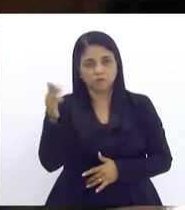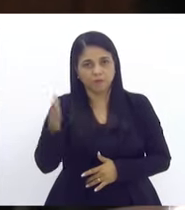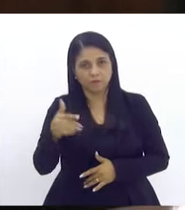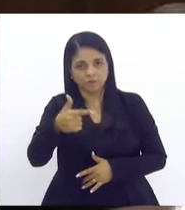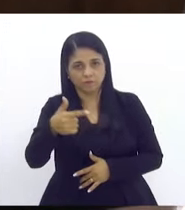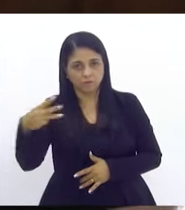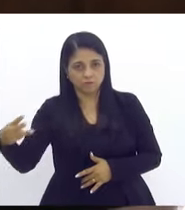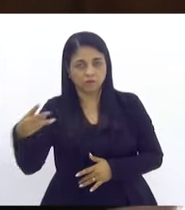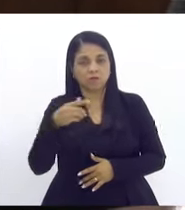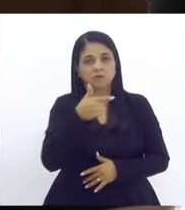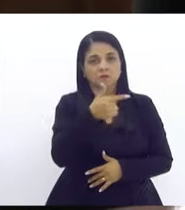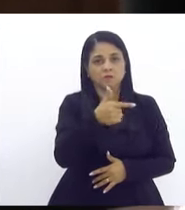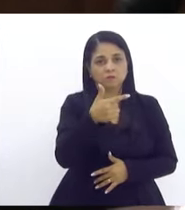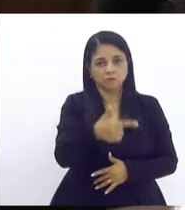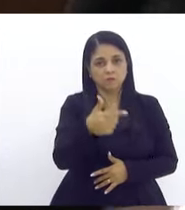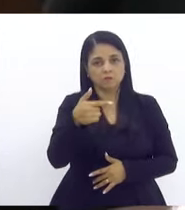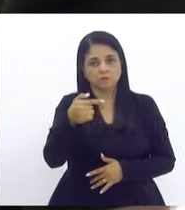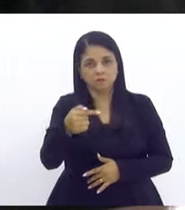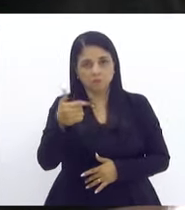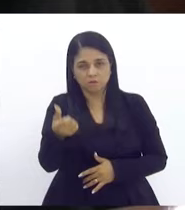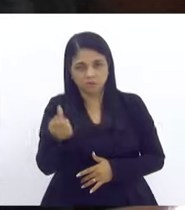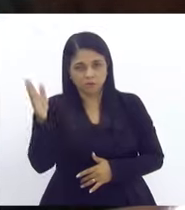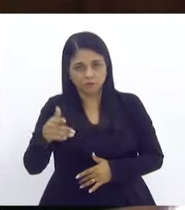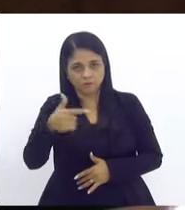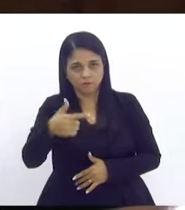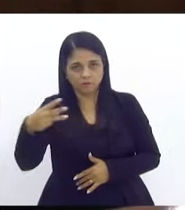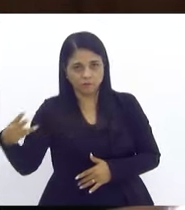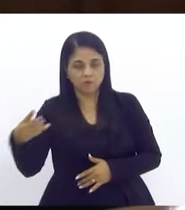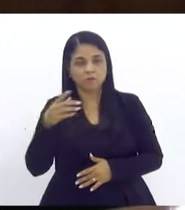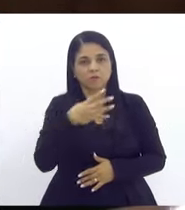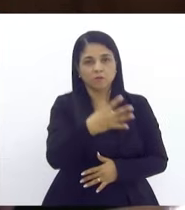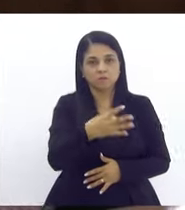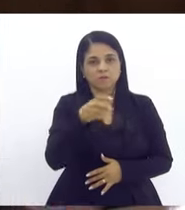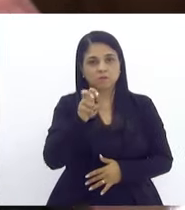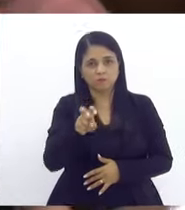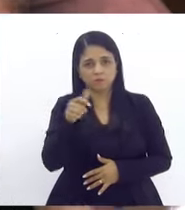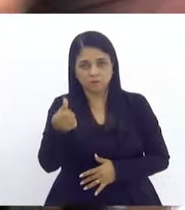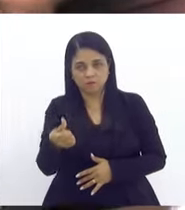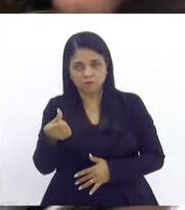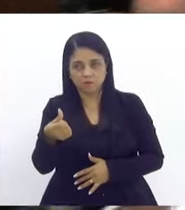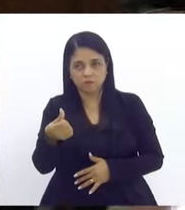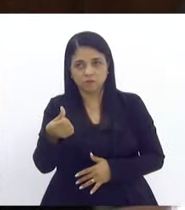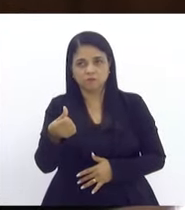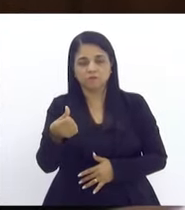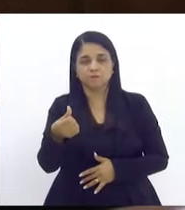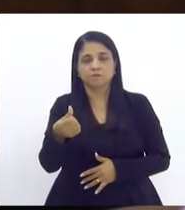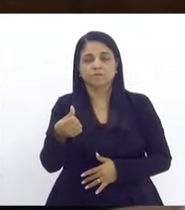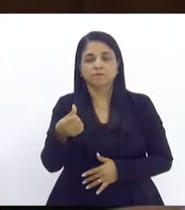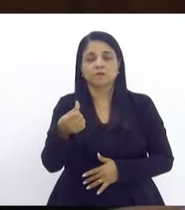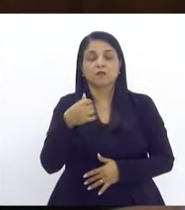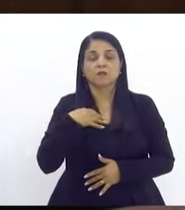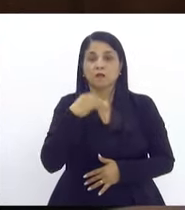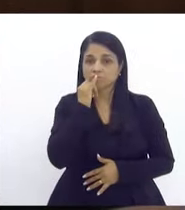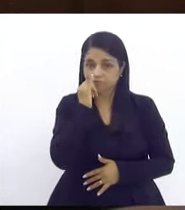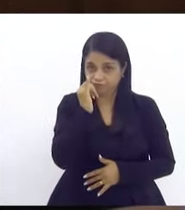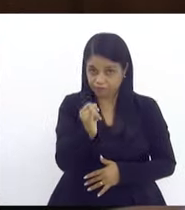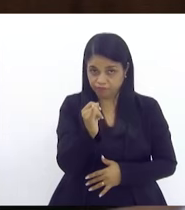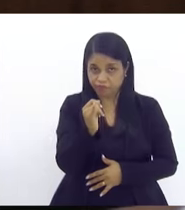2023, 276 de 2023 e número 456. E queria só dizer